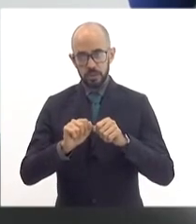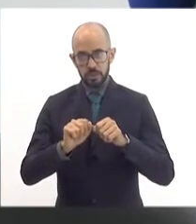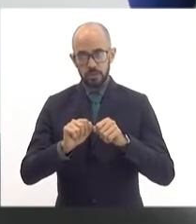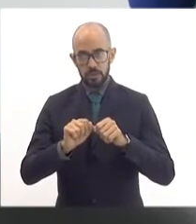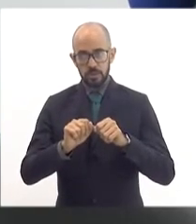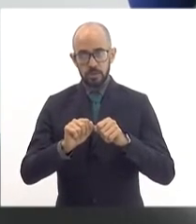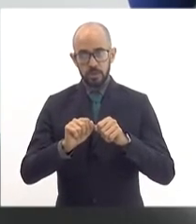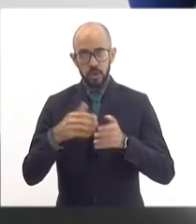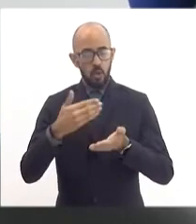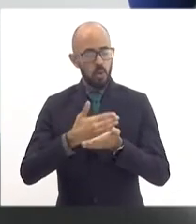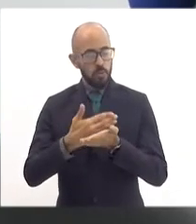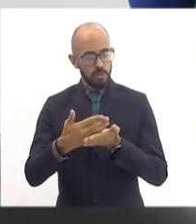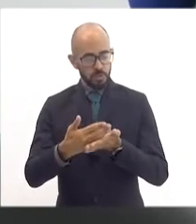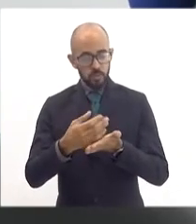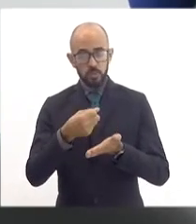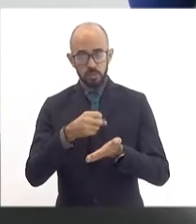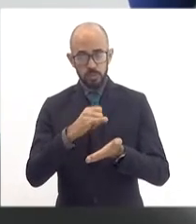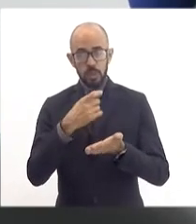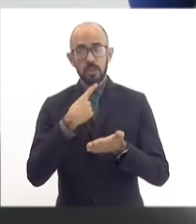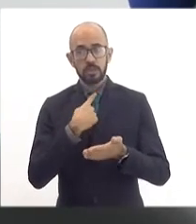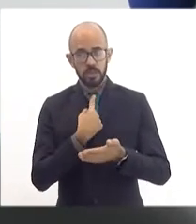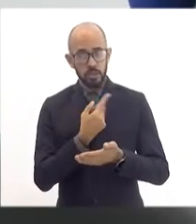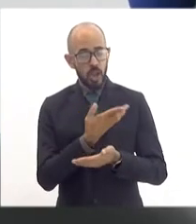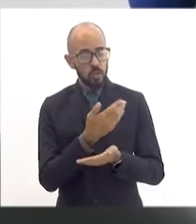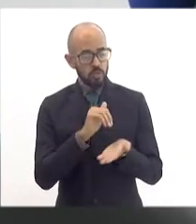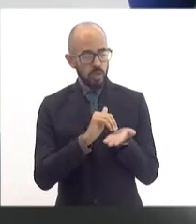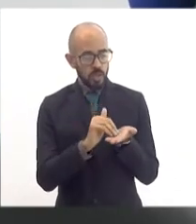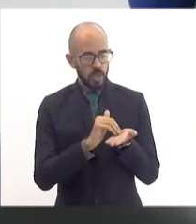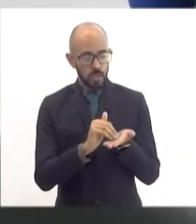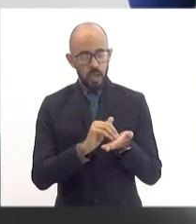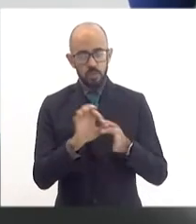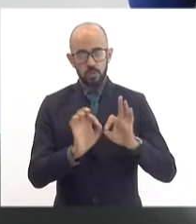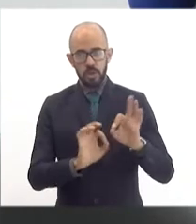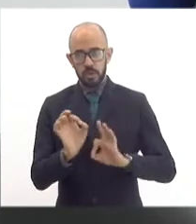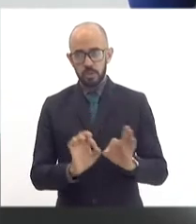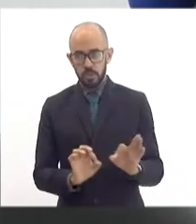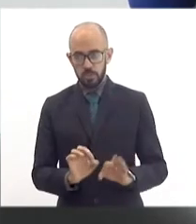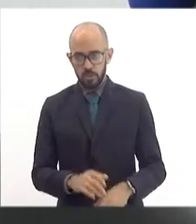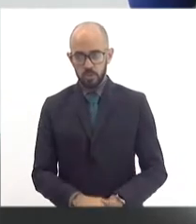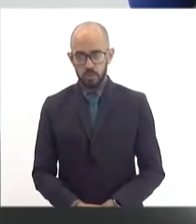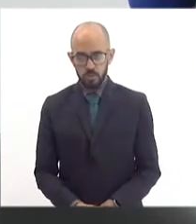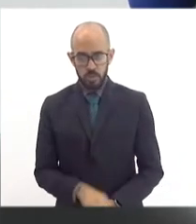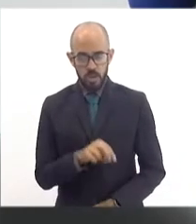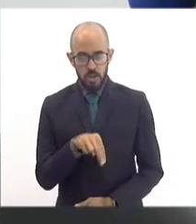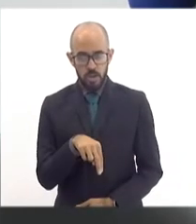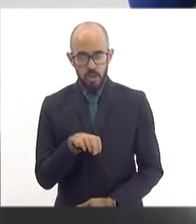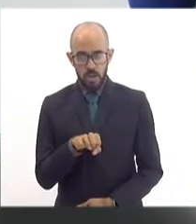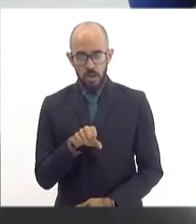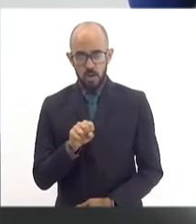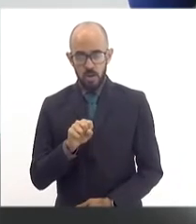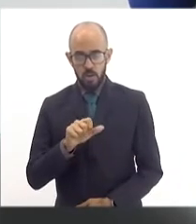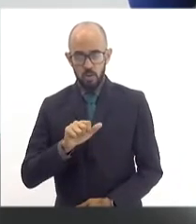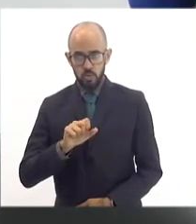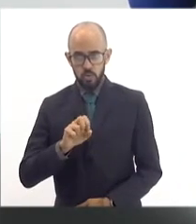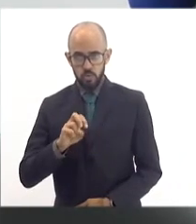começando, se assim o desejar, pelo nosso secretário de Planejamento, Nelson Rocha.